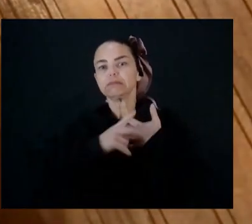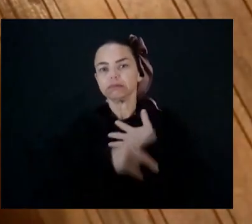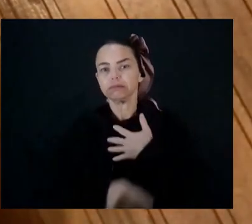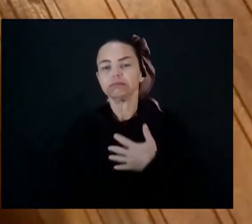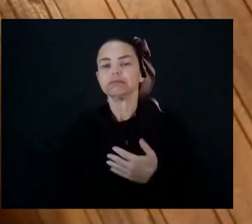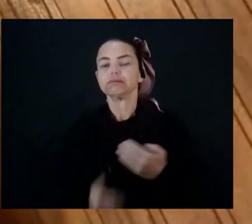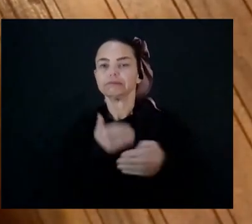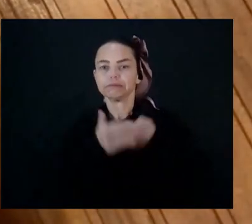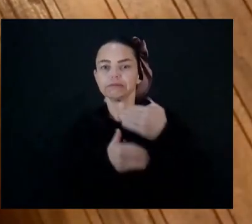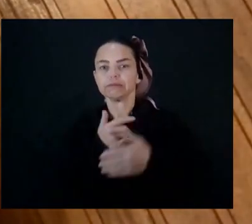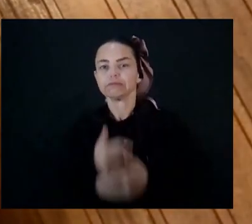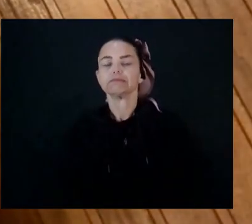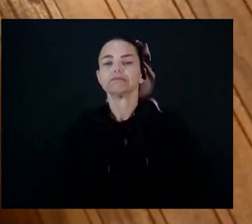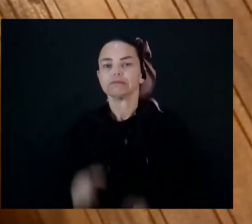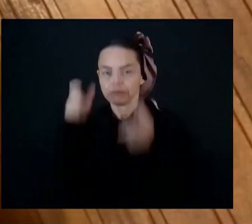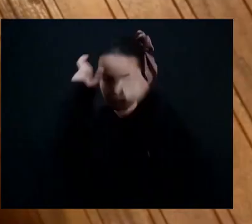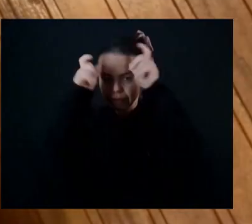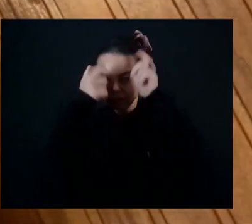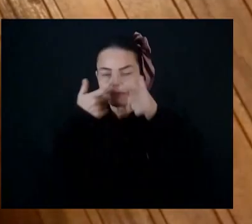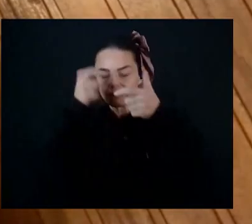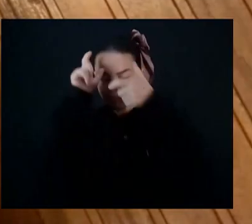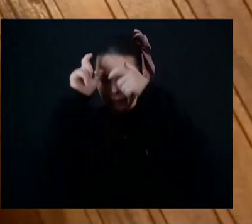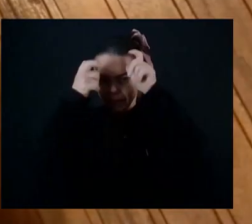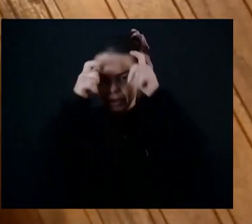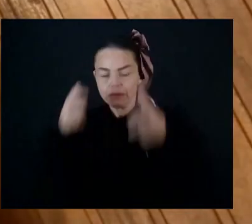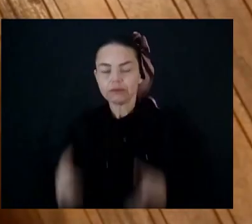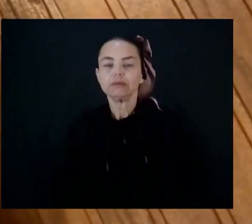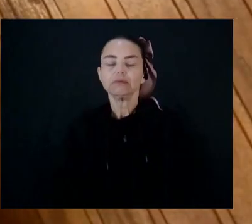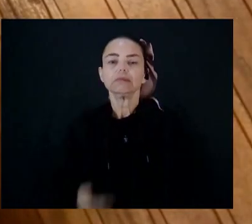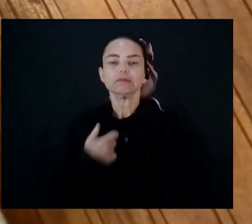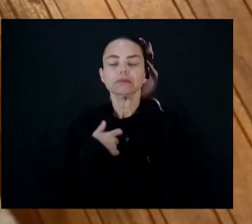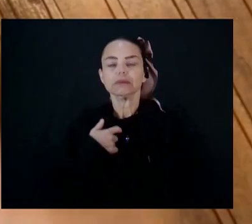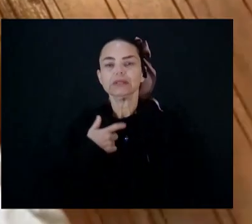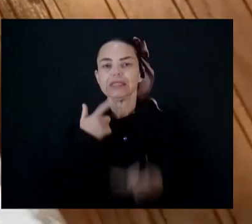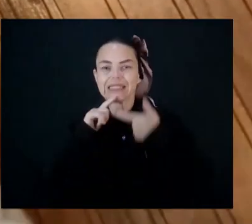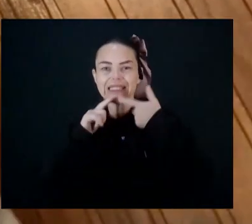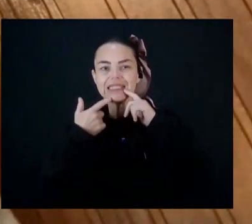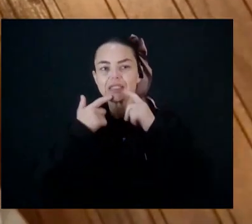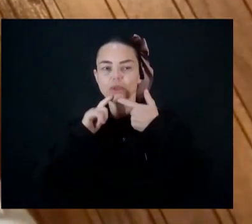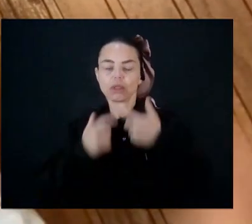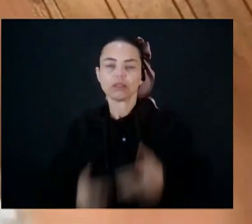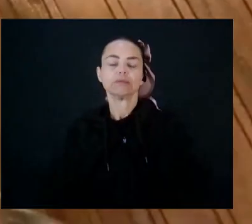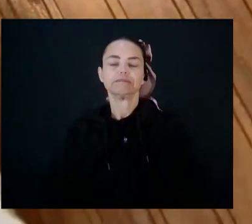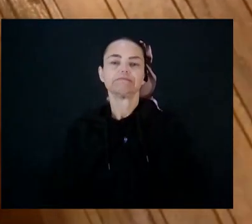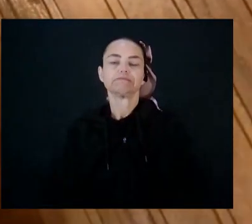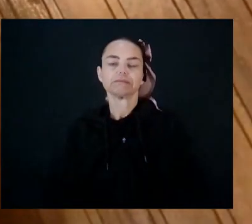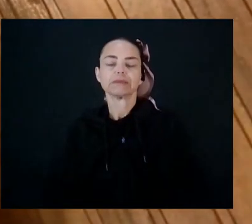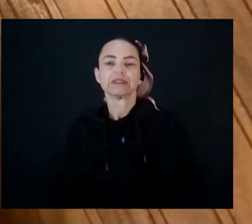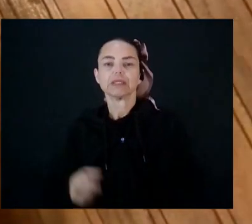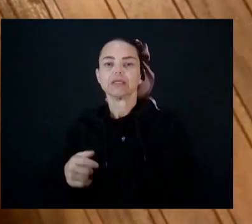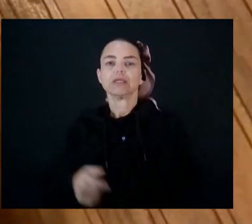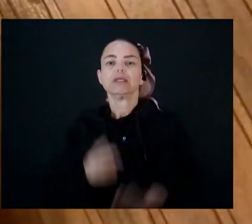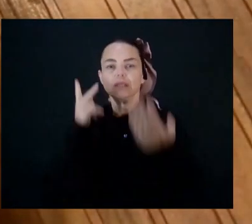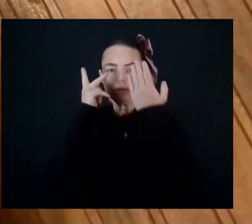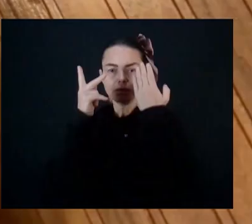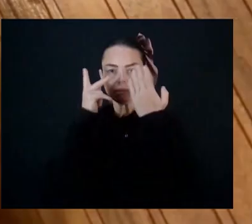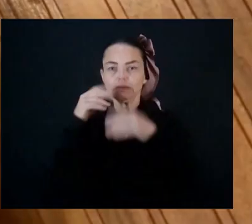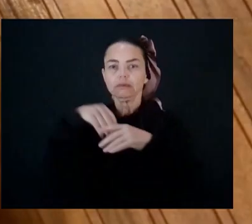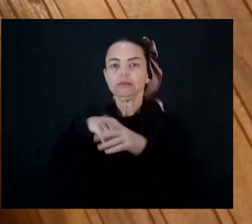desenvolvendo transtornos de humor, a gente precisa associar ao processo psicoterapêutico uma